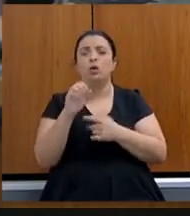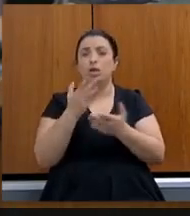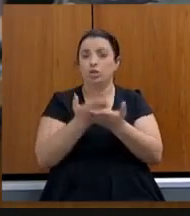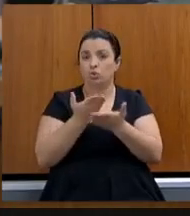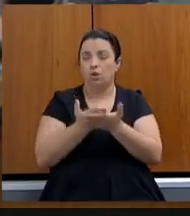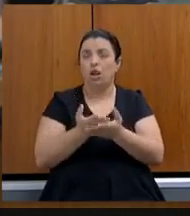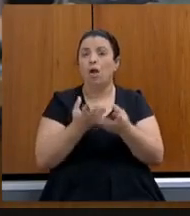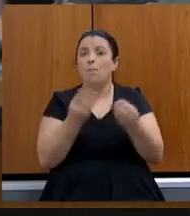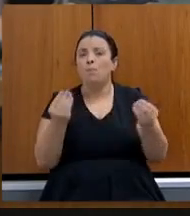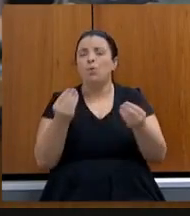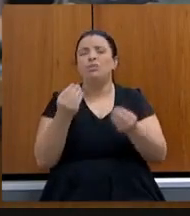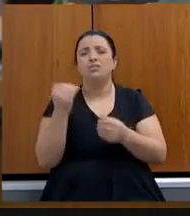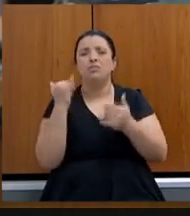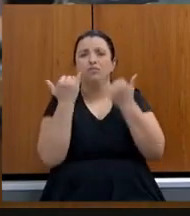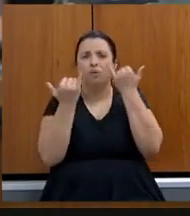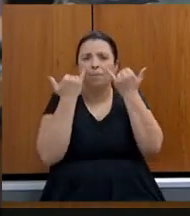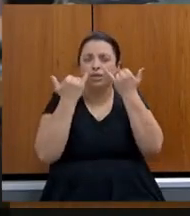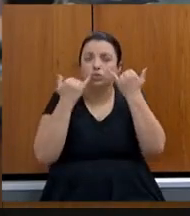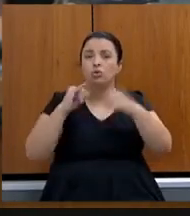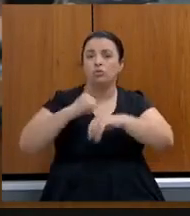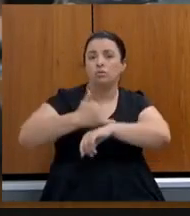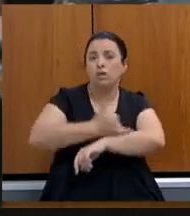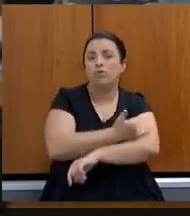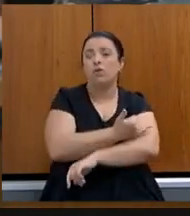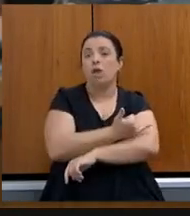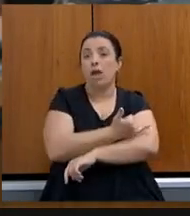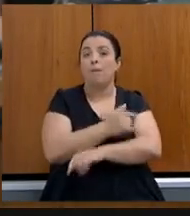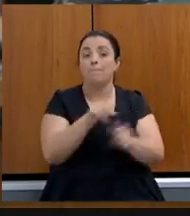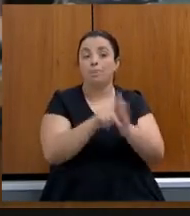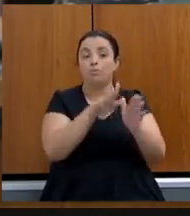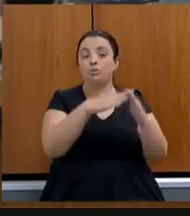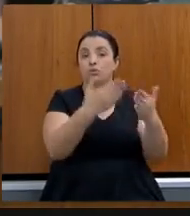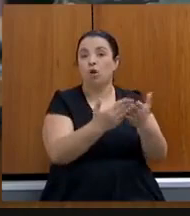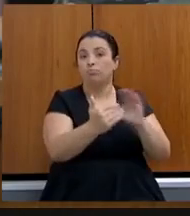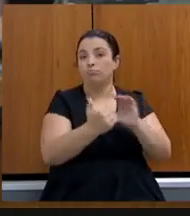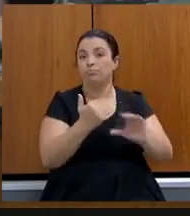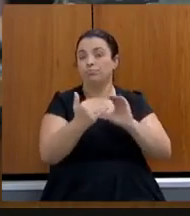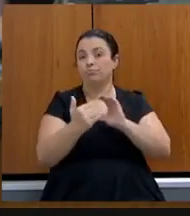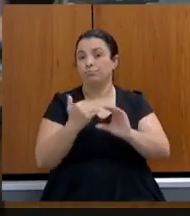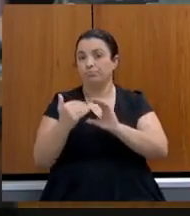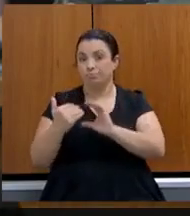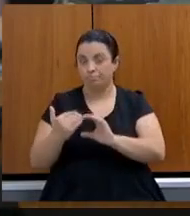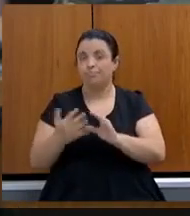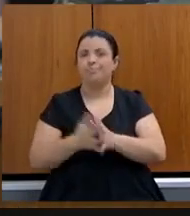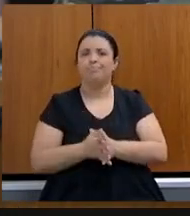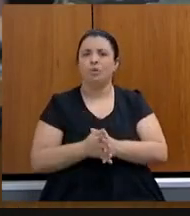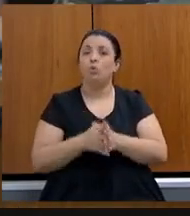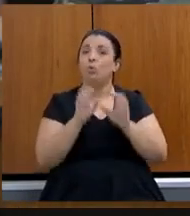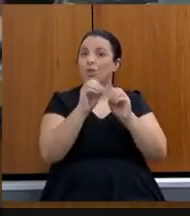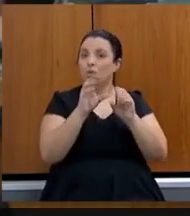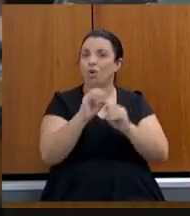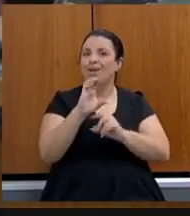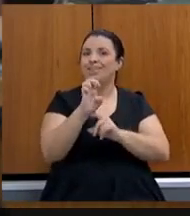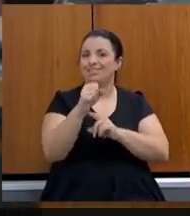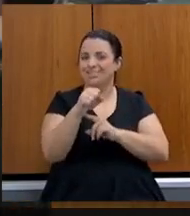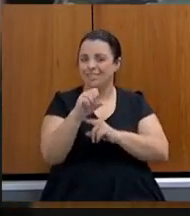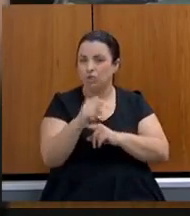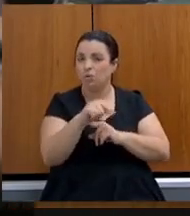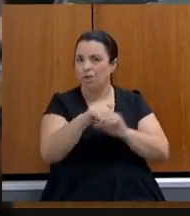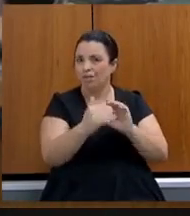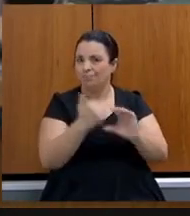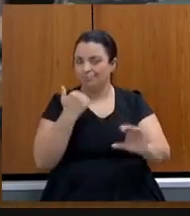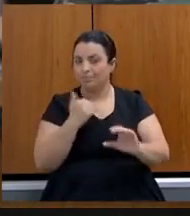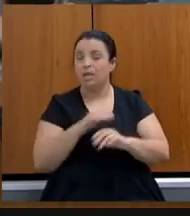das informações de infraestrutura de escolas São enviadas pelas próprias escolas no educacenso né Nós mandamos matrícula migramos matrícula o